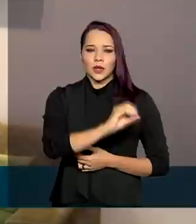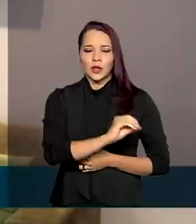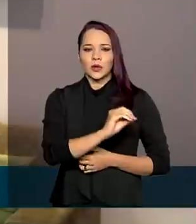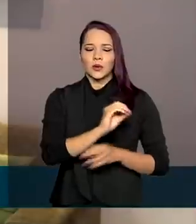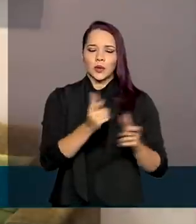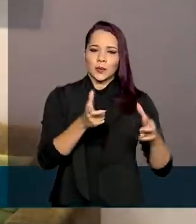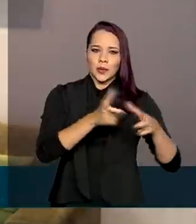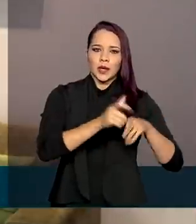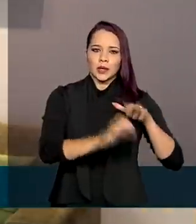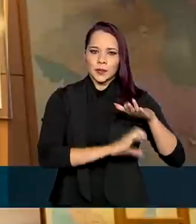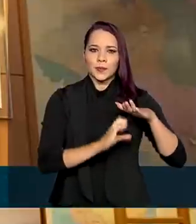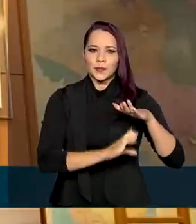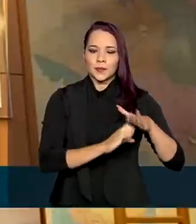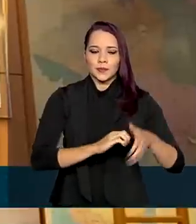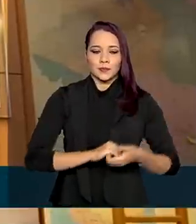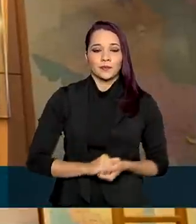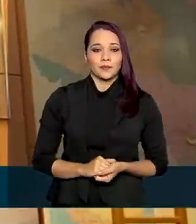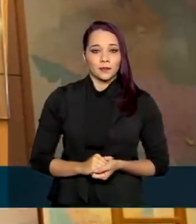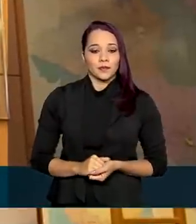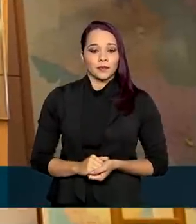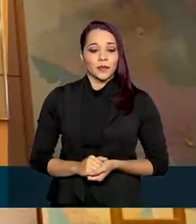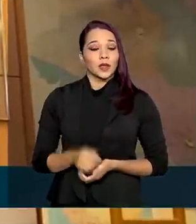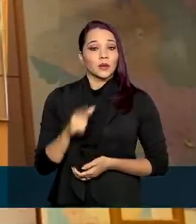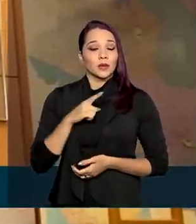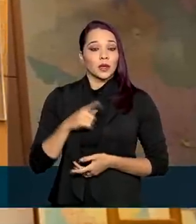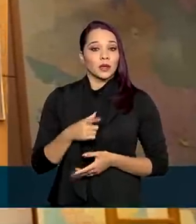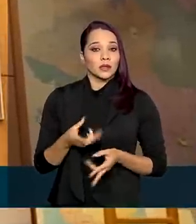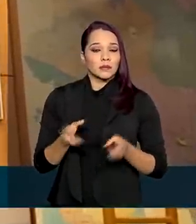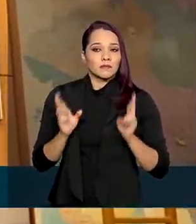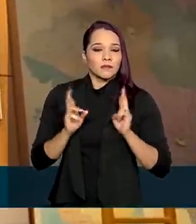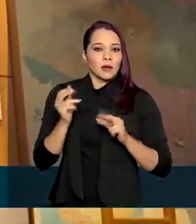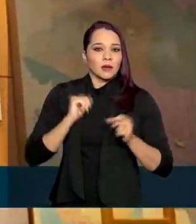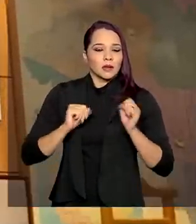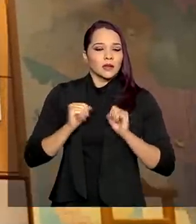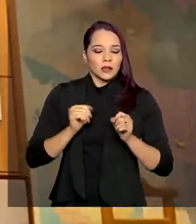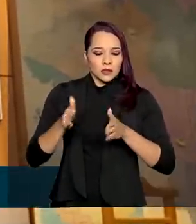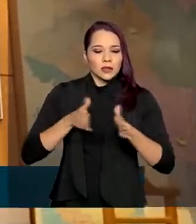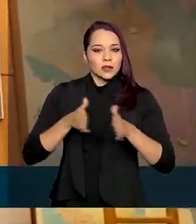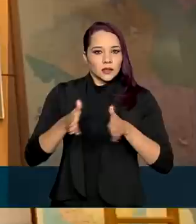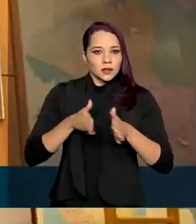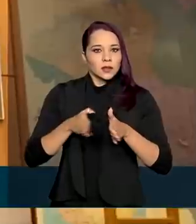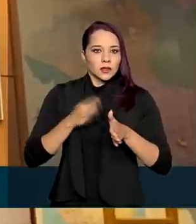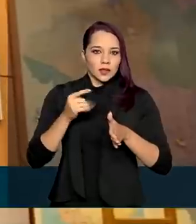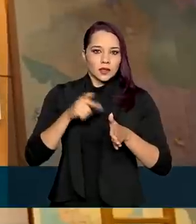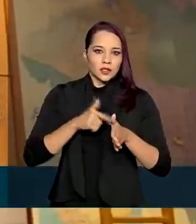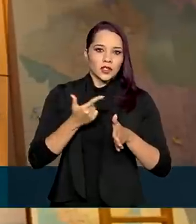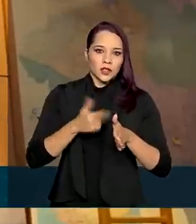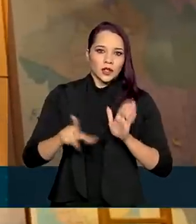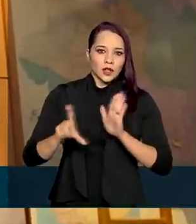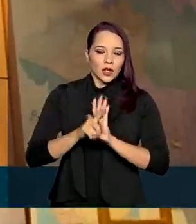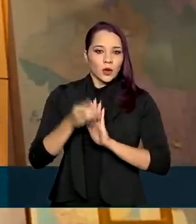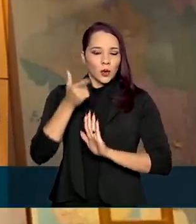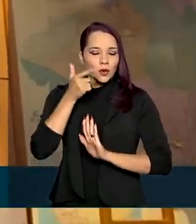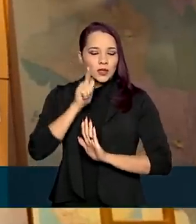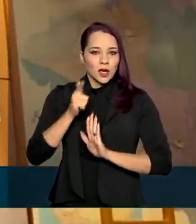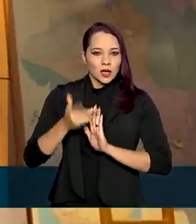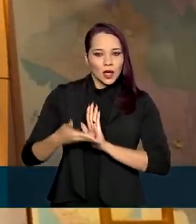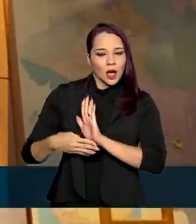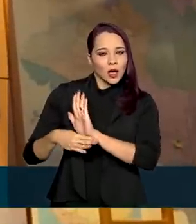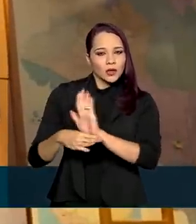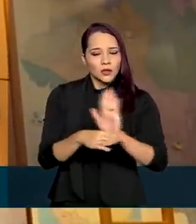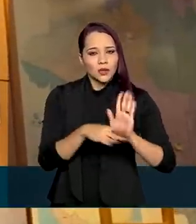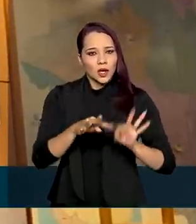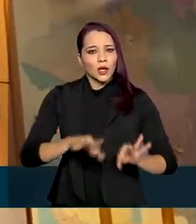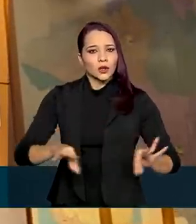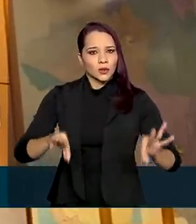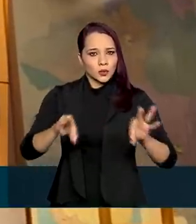pequenas empresas. Temos a expectativa que, dentro desse prazo, com a conversão em lei, conseguiremos atender todo o mercado e